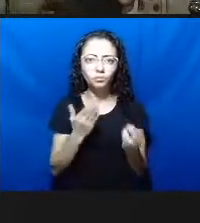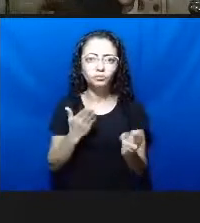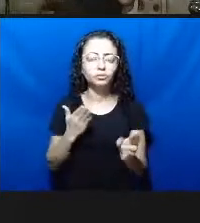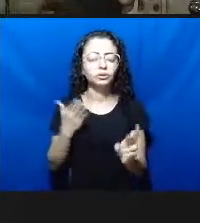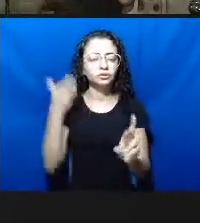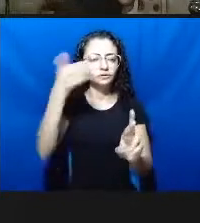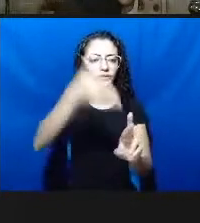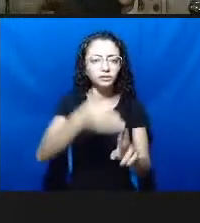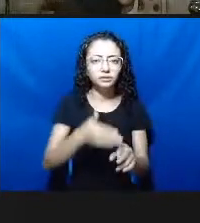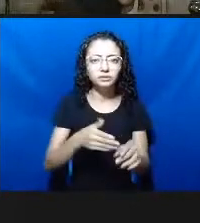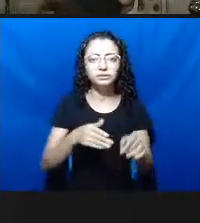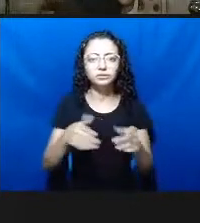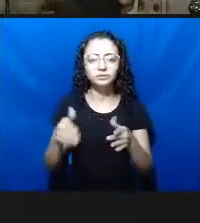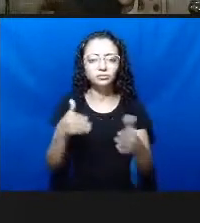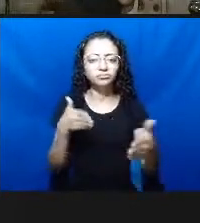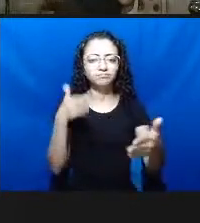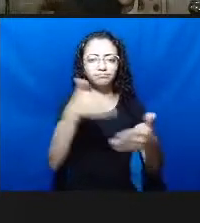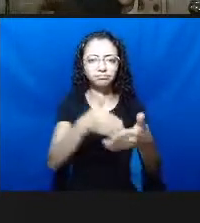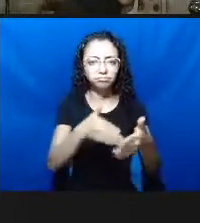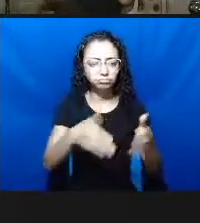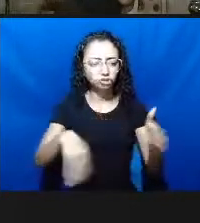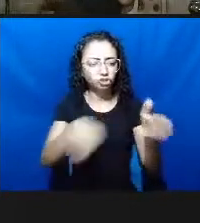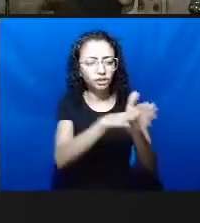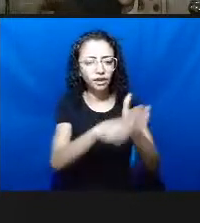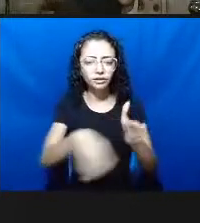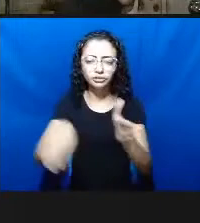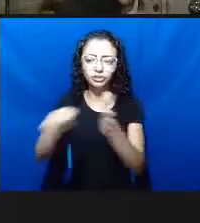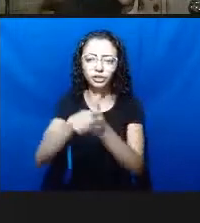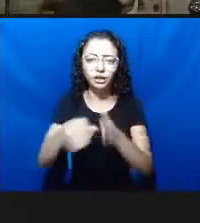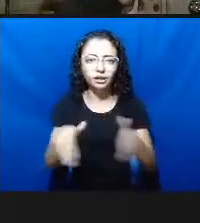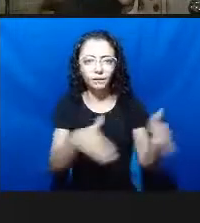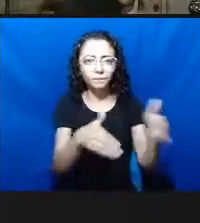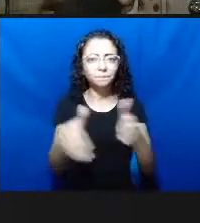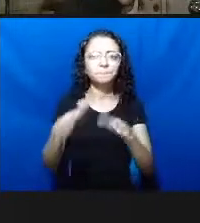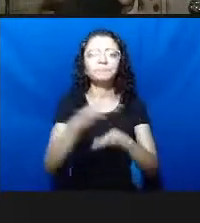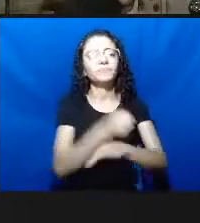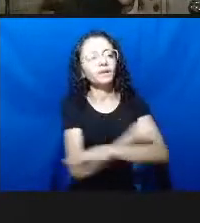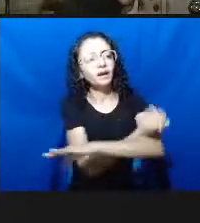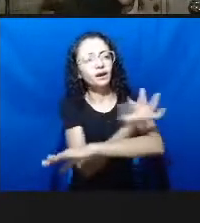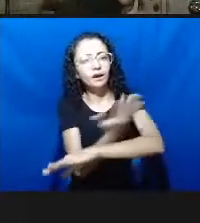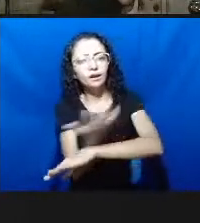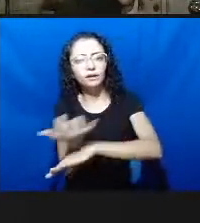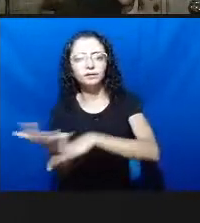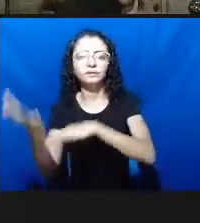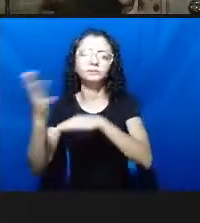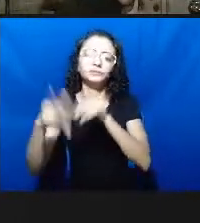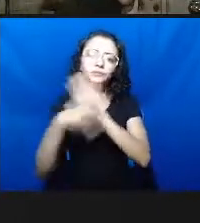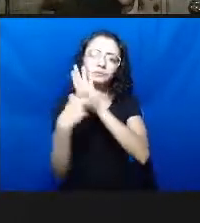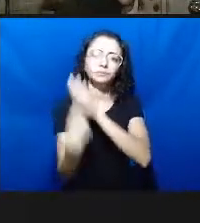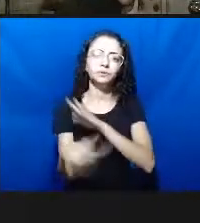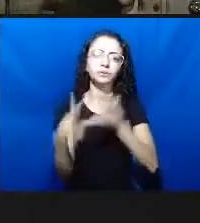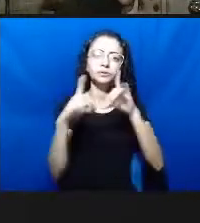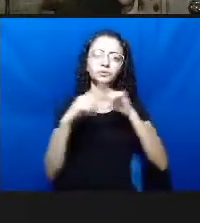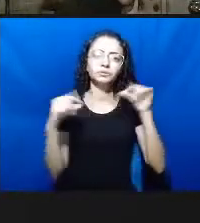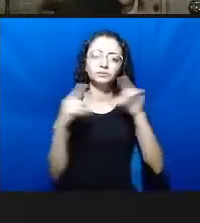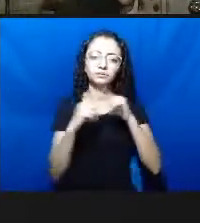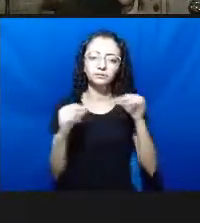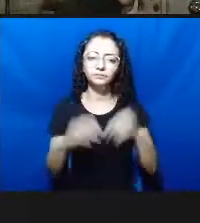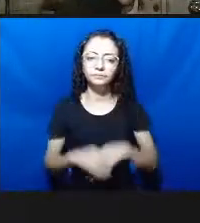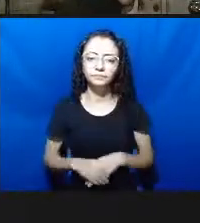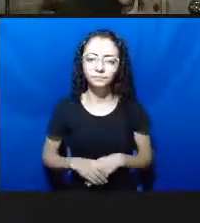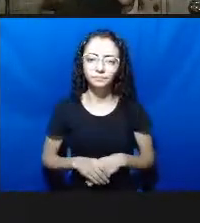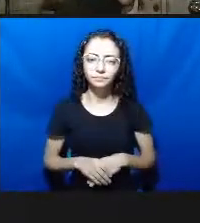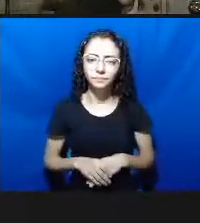que seriam feitas nas gramas, nos gramados de Brasília. Em princípio não teríamos